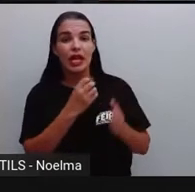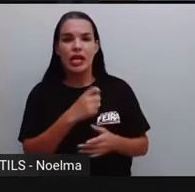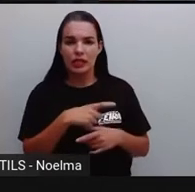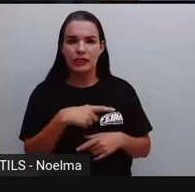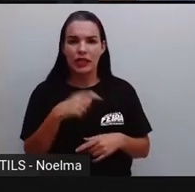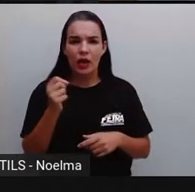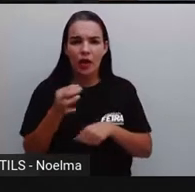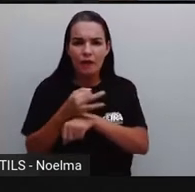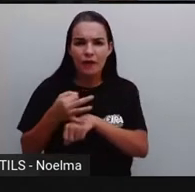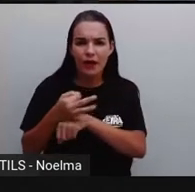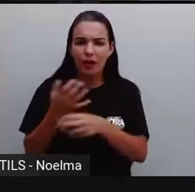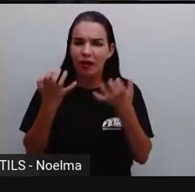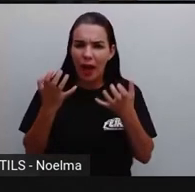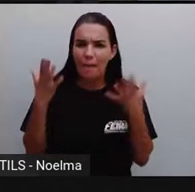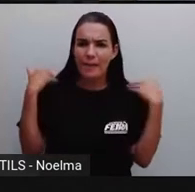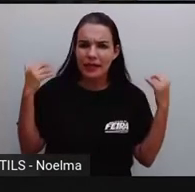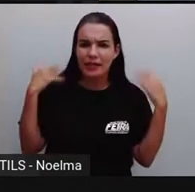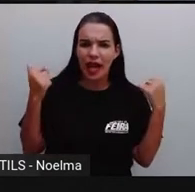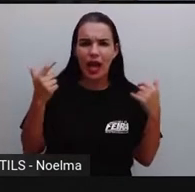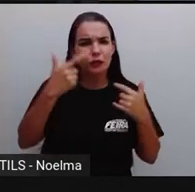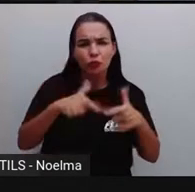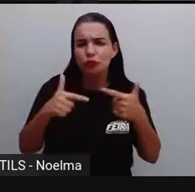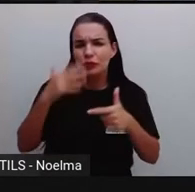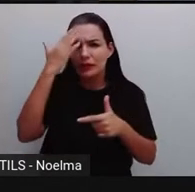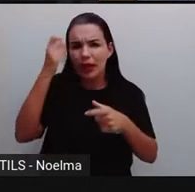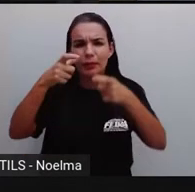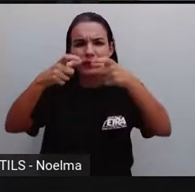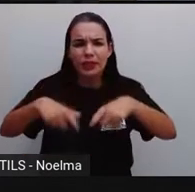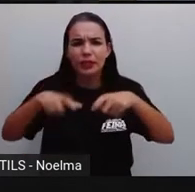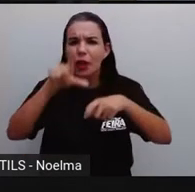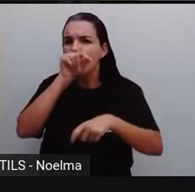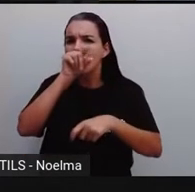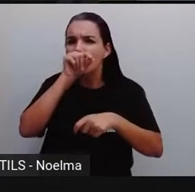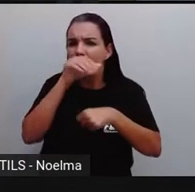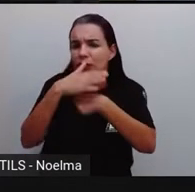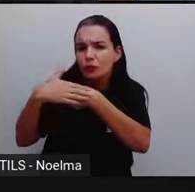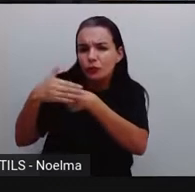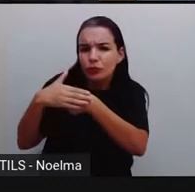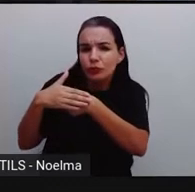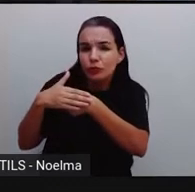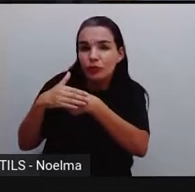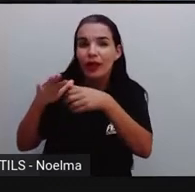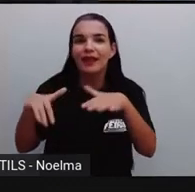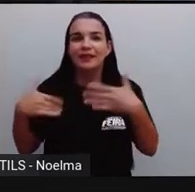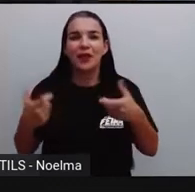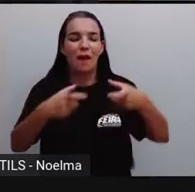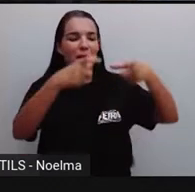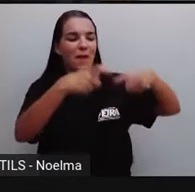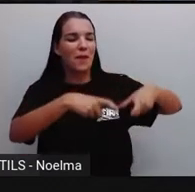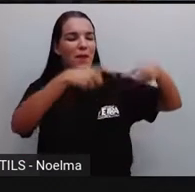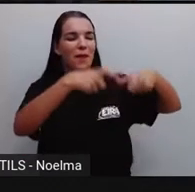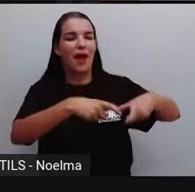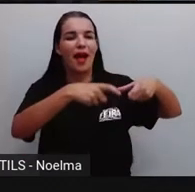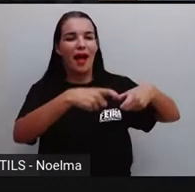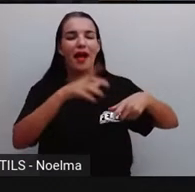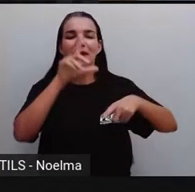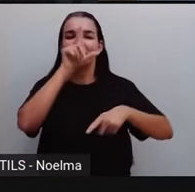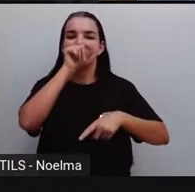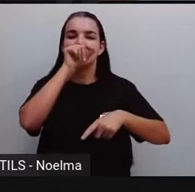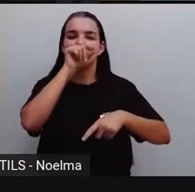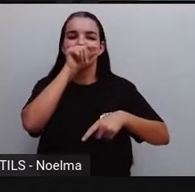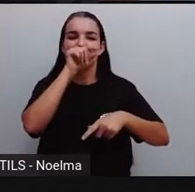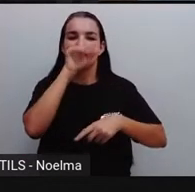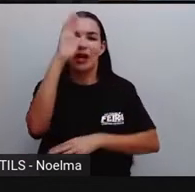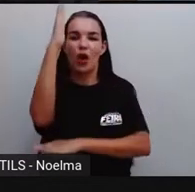Saiu de férias, quer passear e não sabe onde deixar seus pássaros de estimação? Recanto dos pássaros.